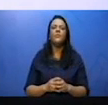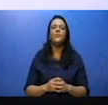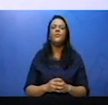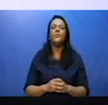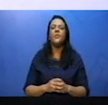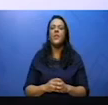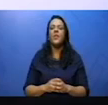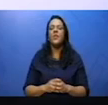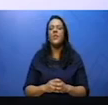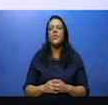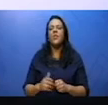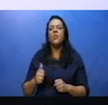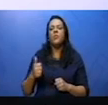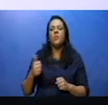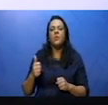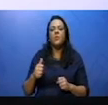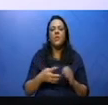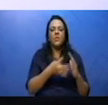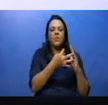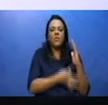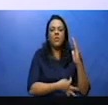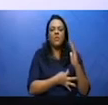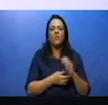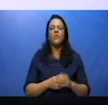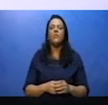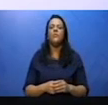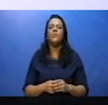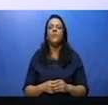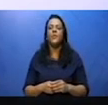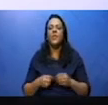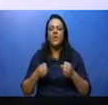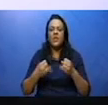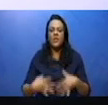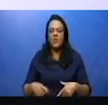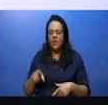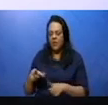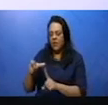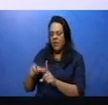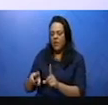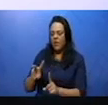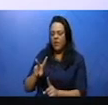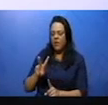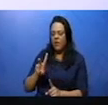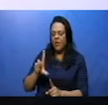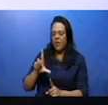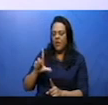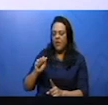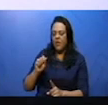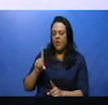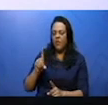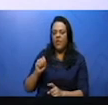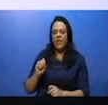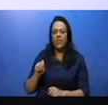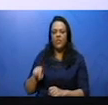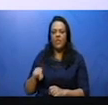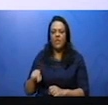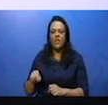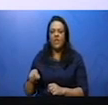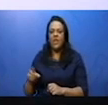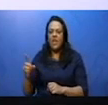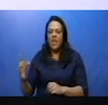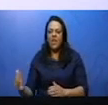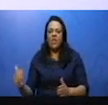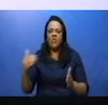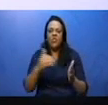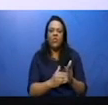Esse é o primeiro fragmento, texto 1, que fala de Vlad. Vlad chegou ao Brasil nos últimos anos